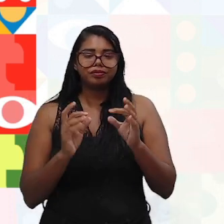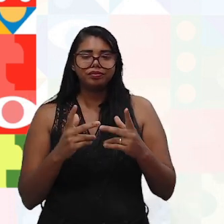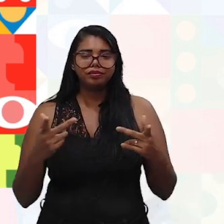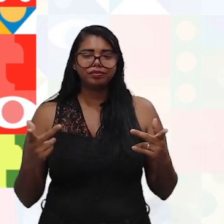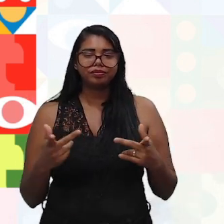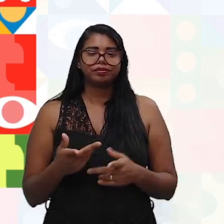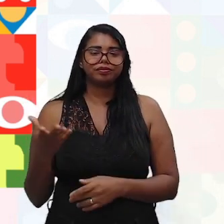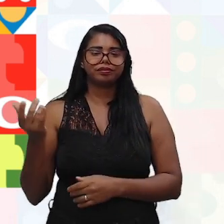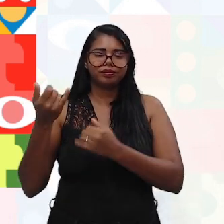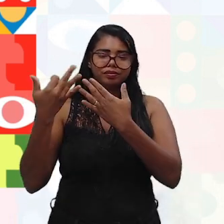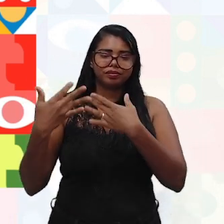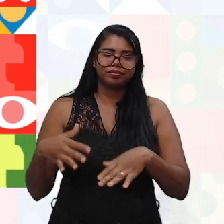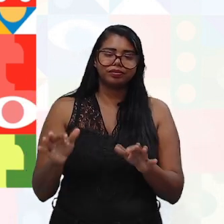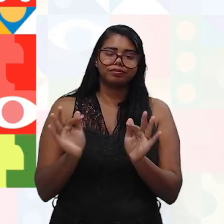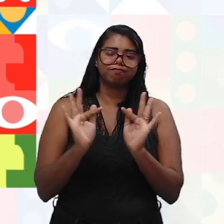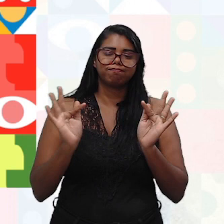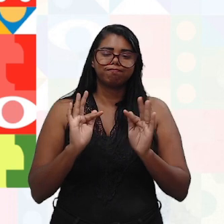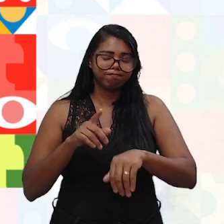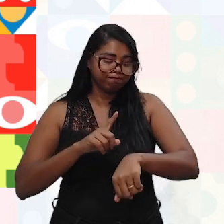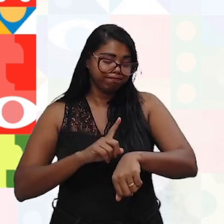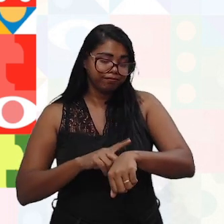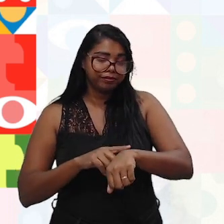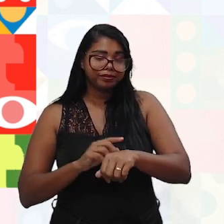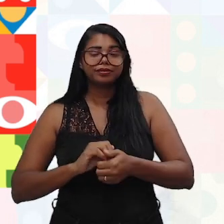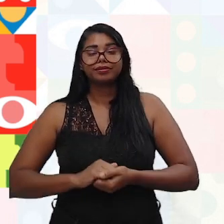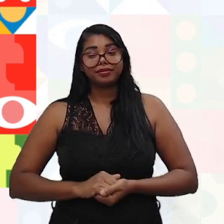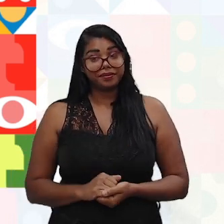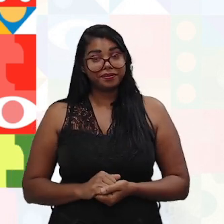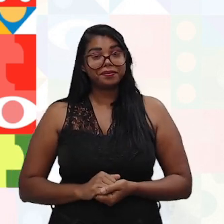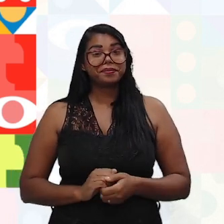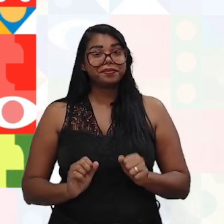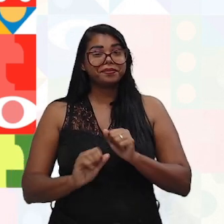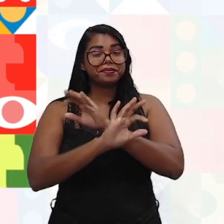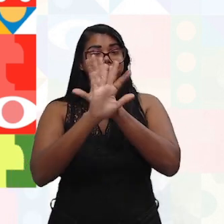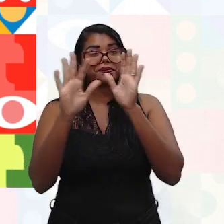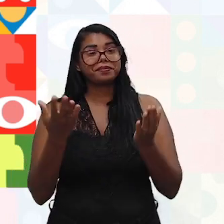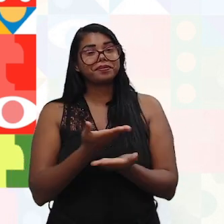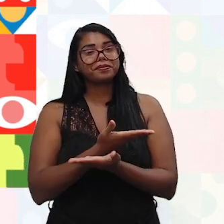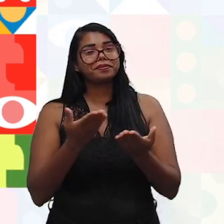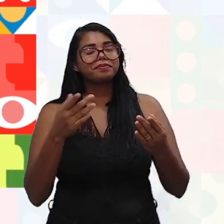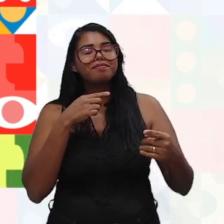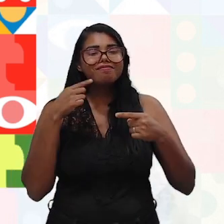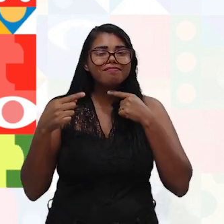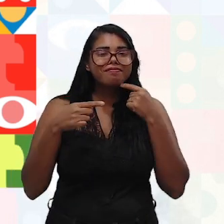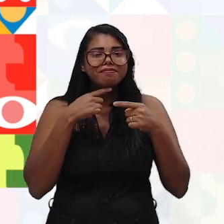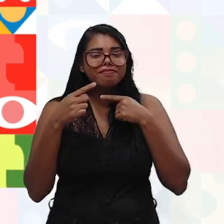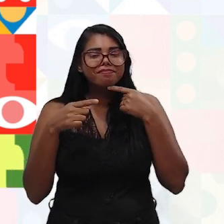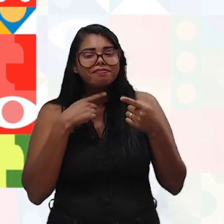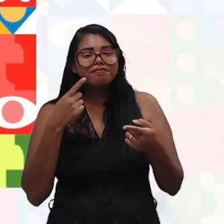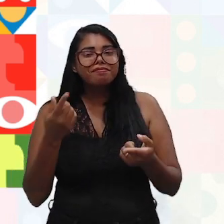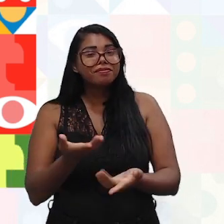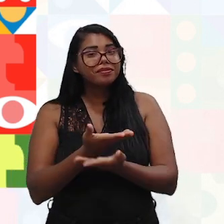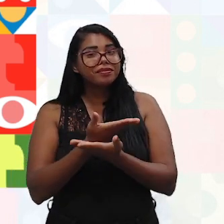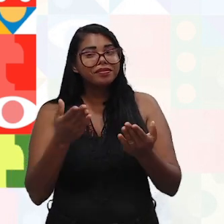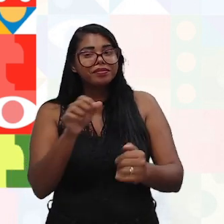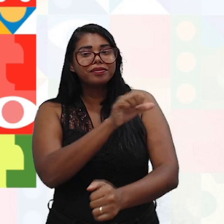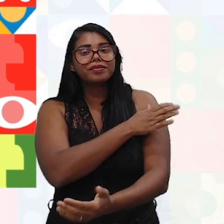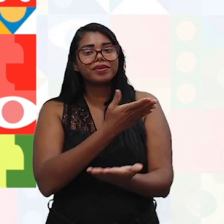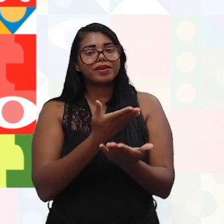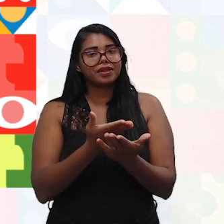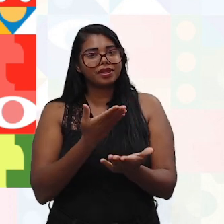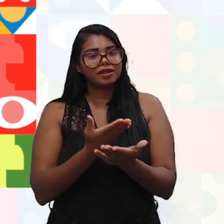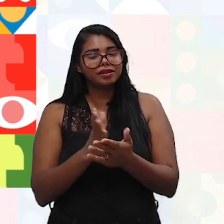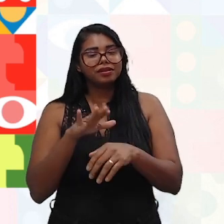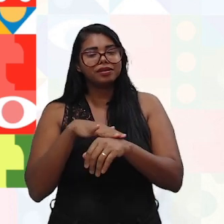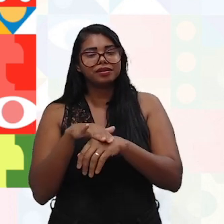muito rapidinho, porque a gente tem pouco tempo, mas eu deixo claro aqui que qualquer dúvida, o teu momento é lá no